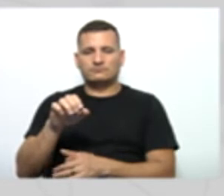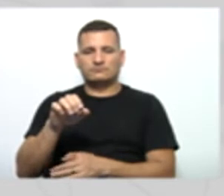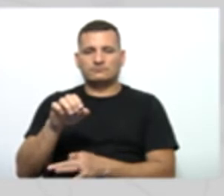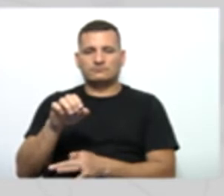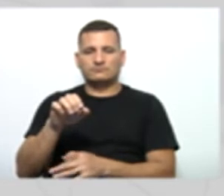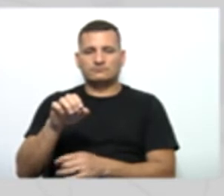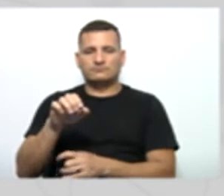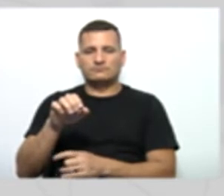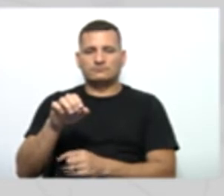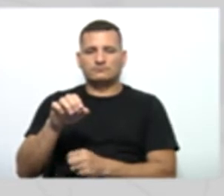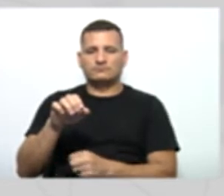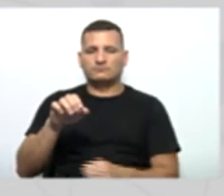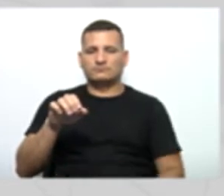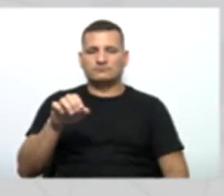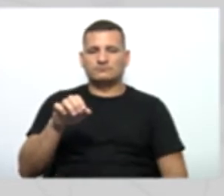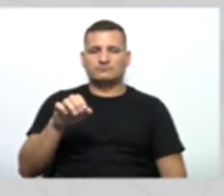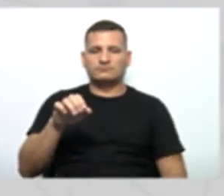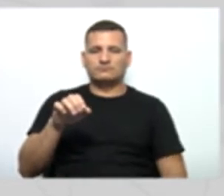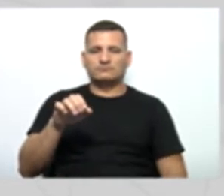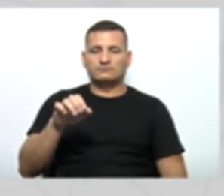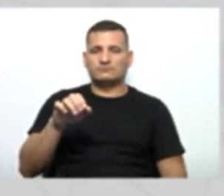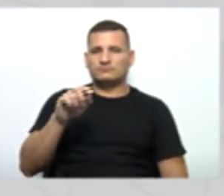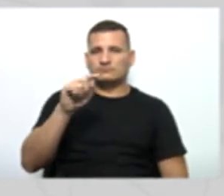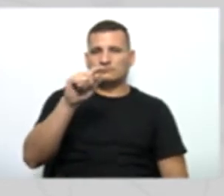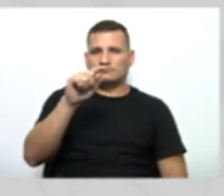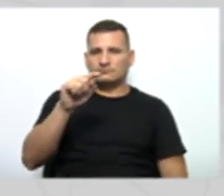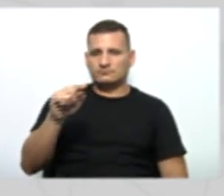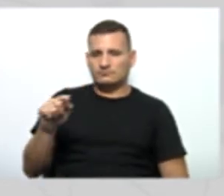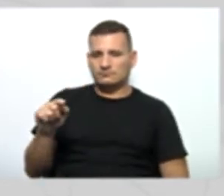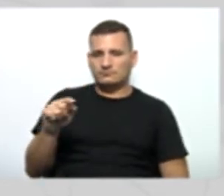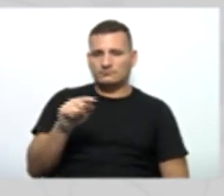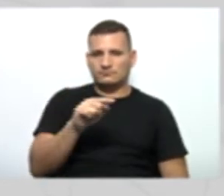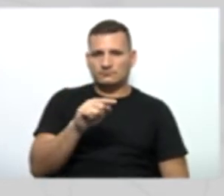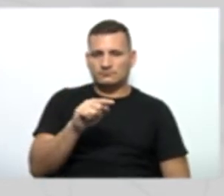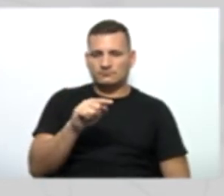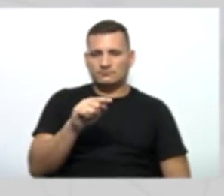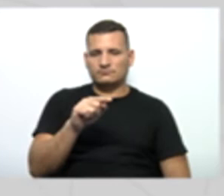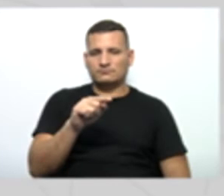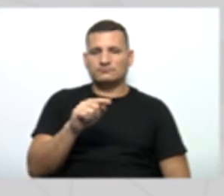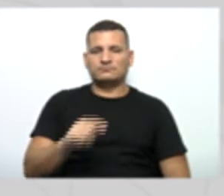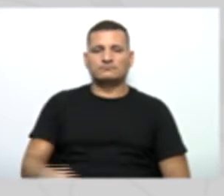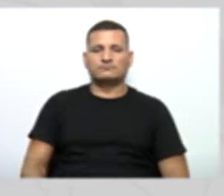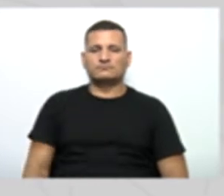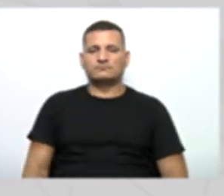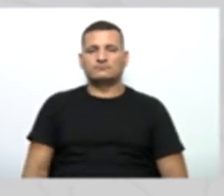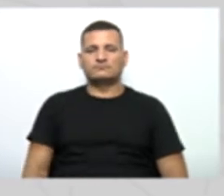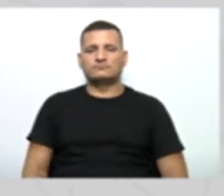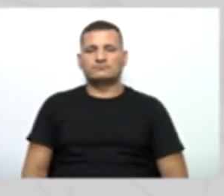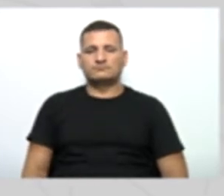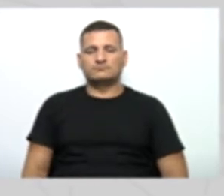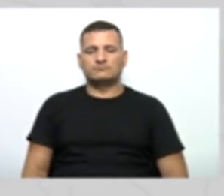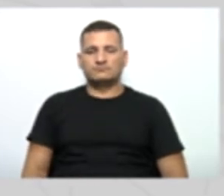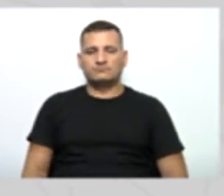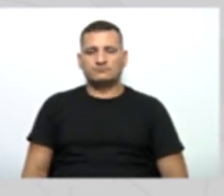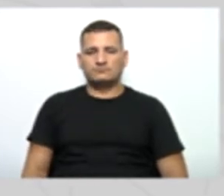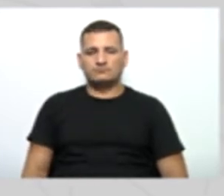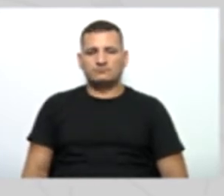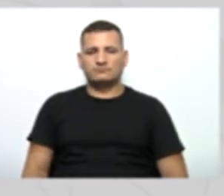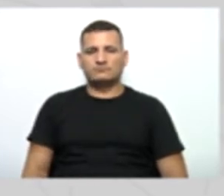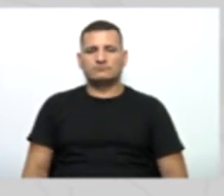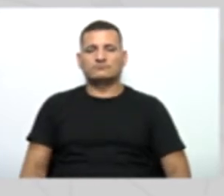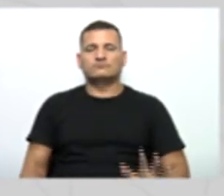seta aqui para vocês, ó, é muito importante, ok? Olha aqui ó, a informação. As classes